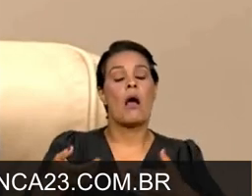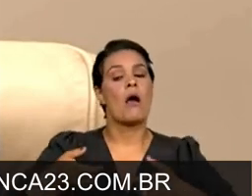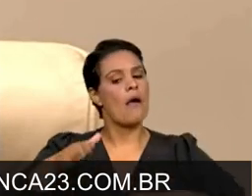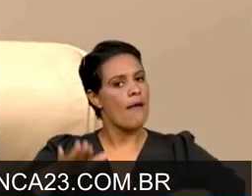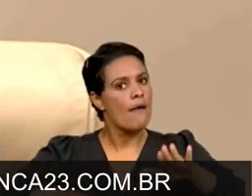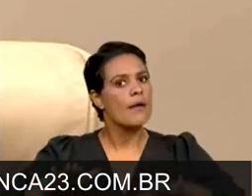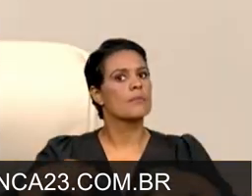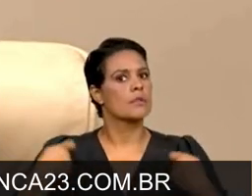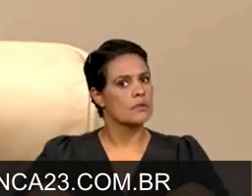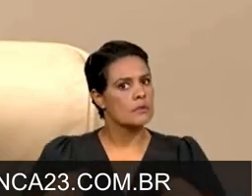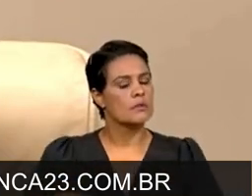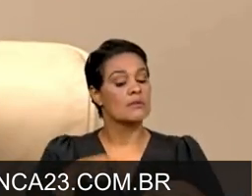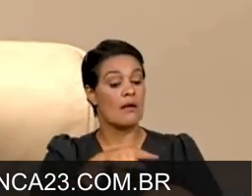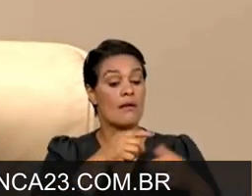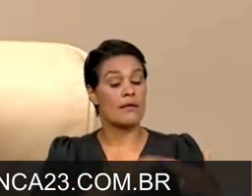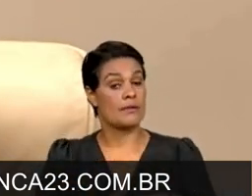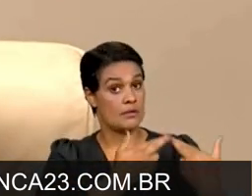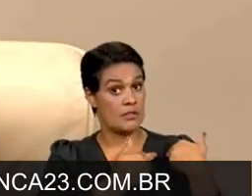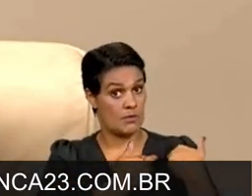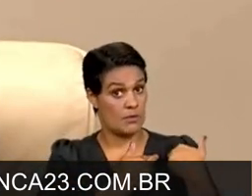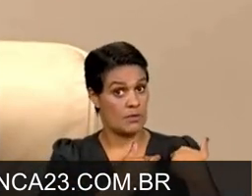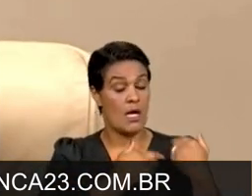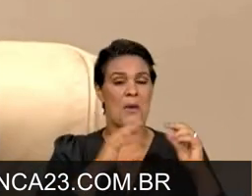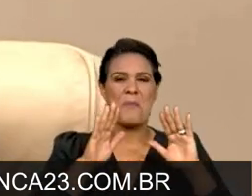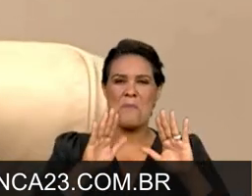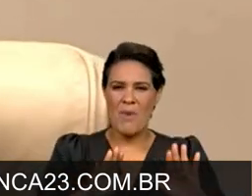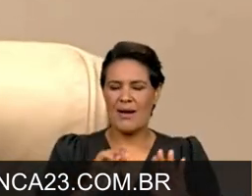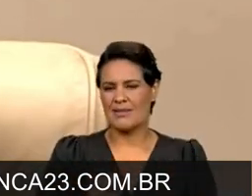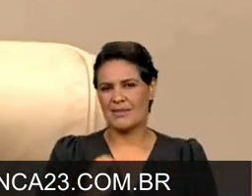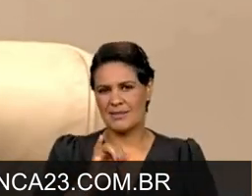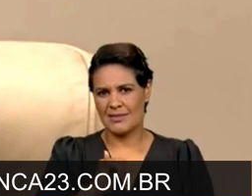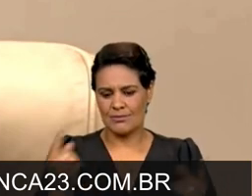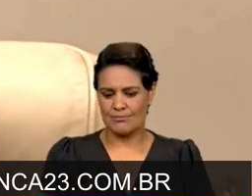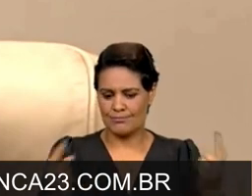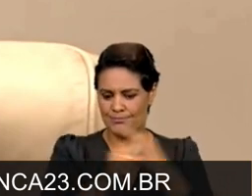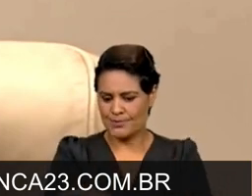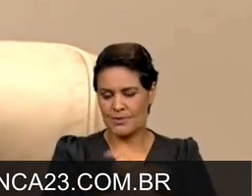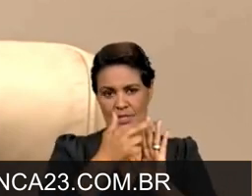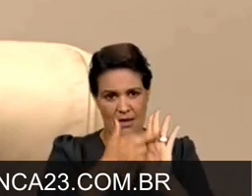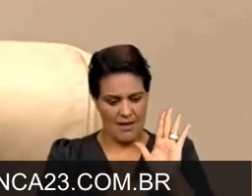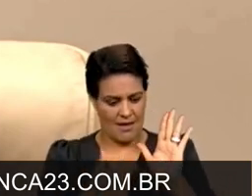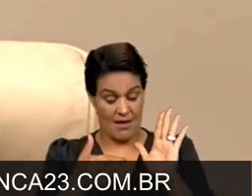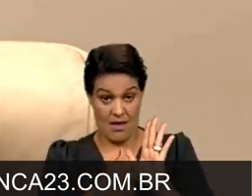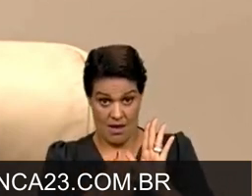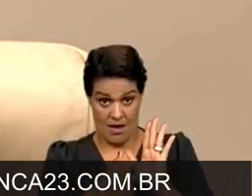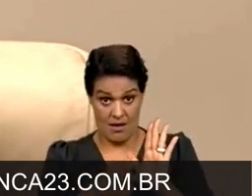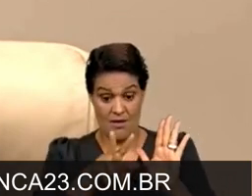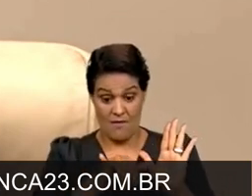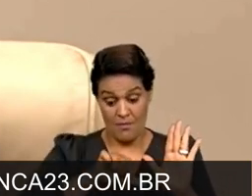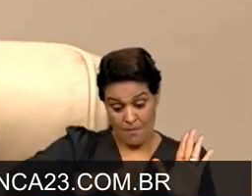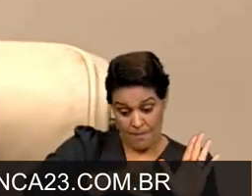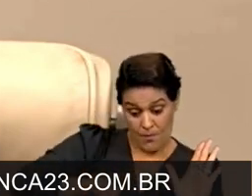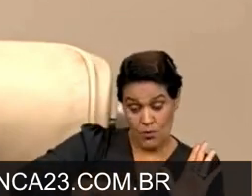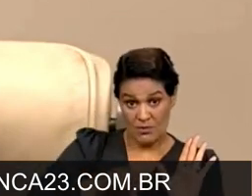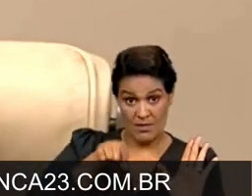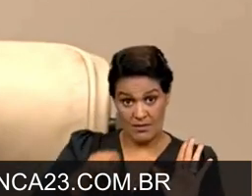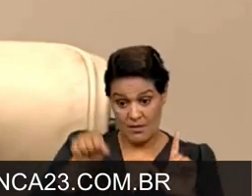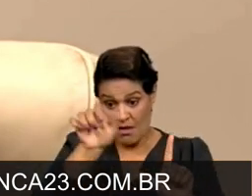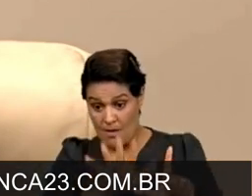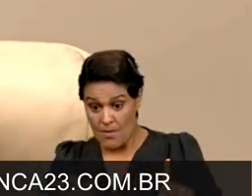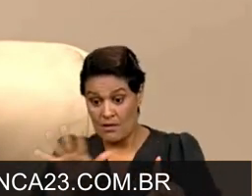responsabilidade das plataformas, mas que se a gente fizer uma reversão da regra tradicional e passar a tratar as